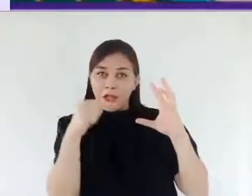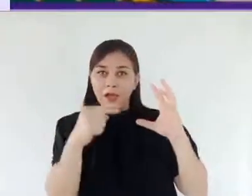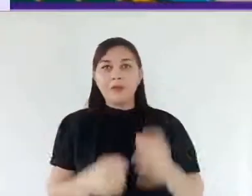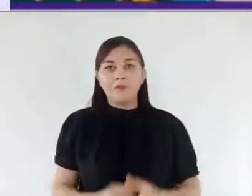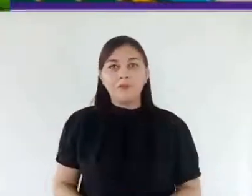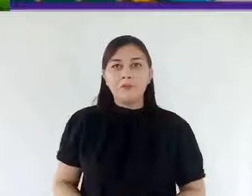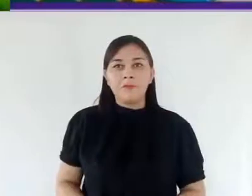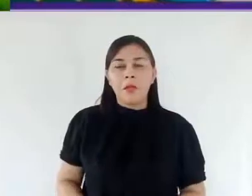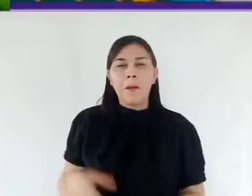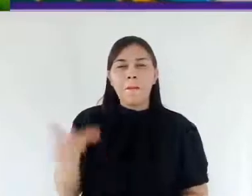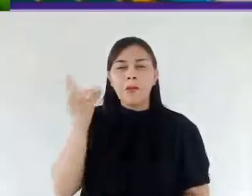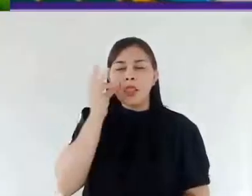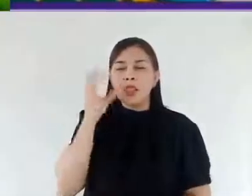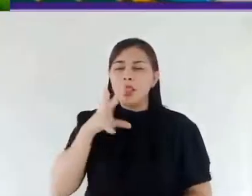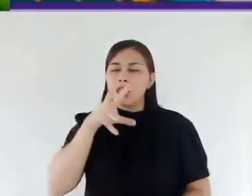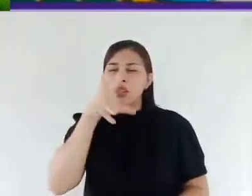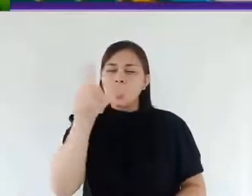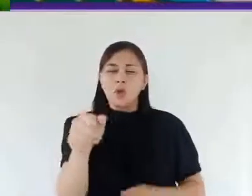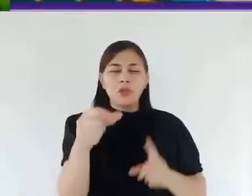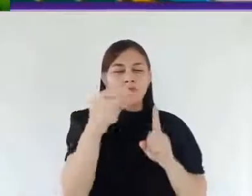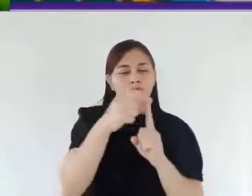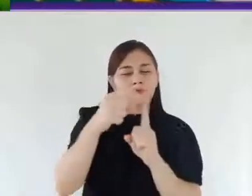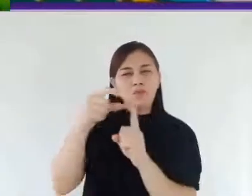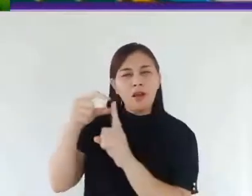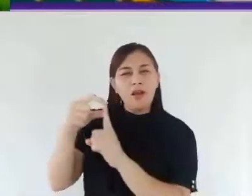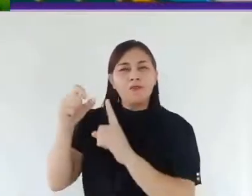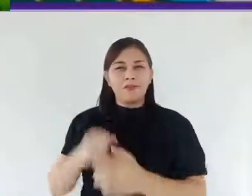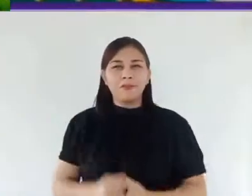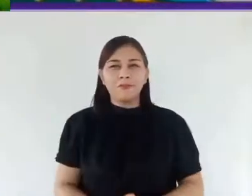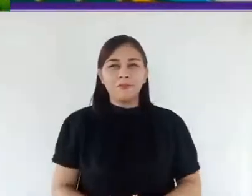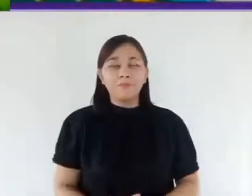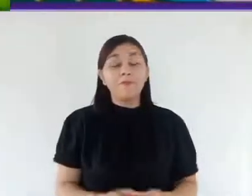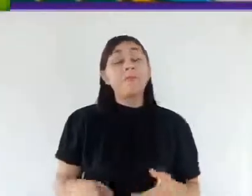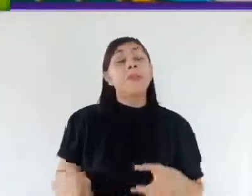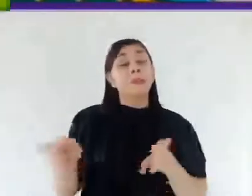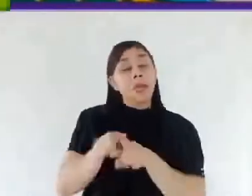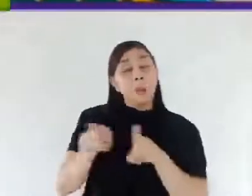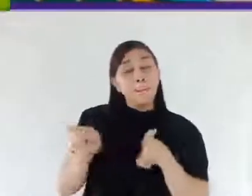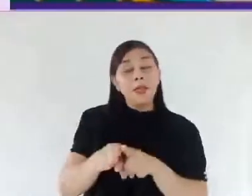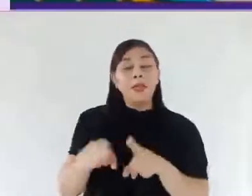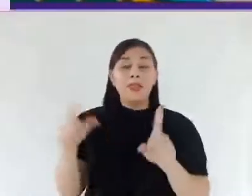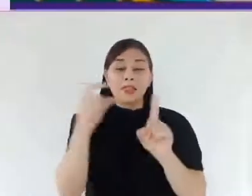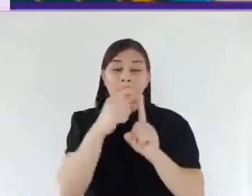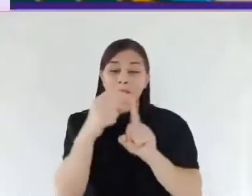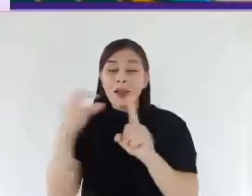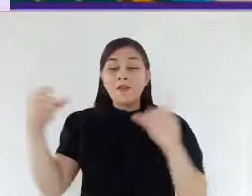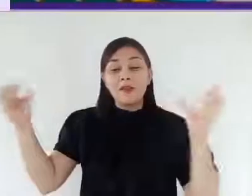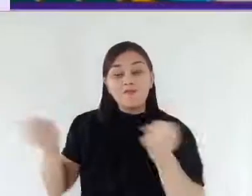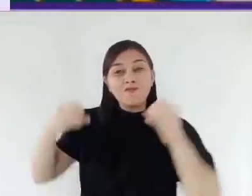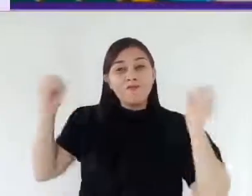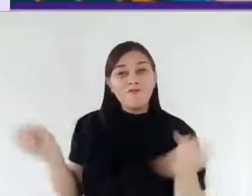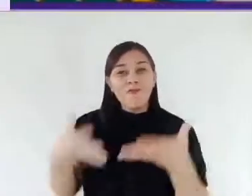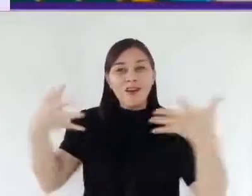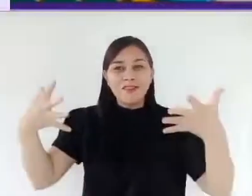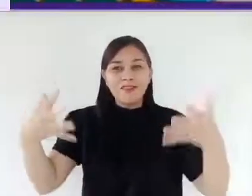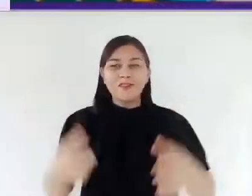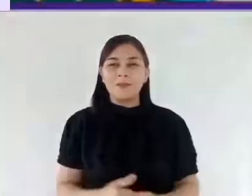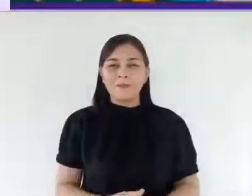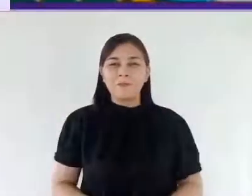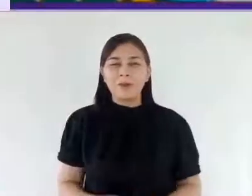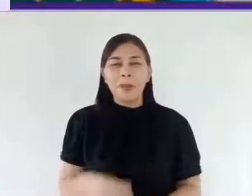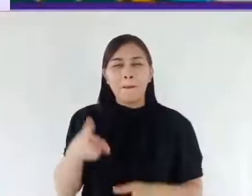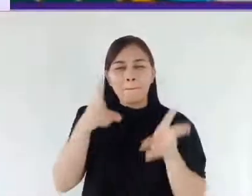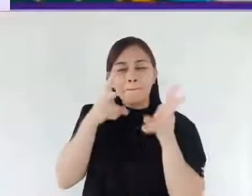em todas as palavras e nas palavras mágicas não é diferente. Vejam aí,